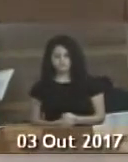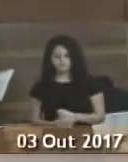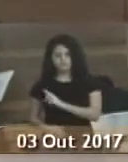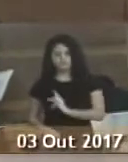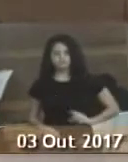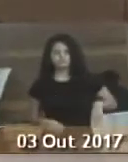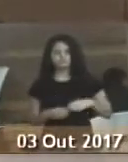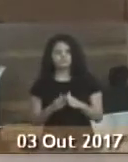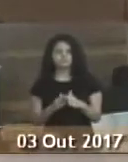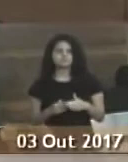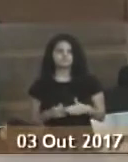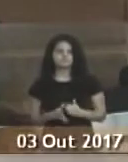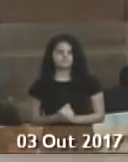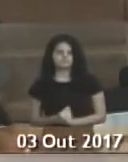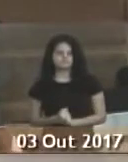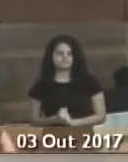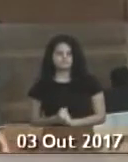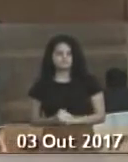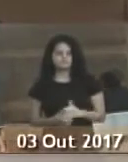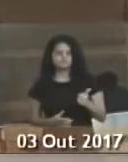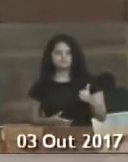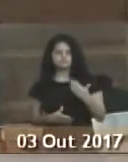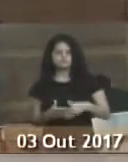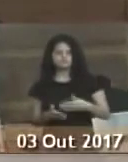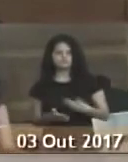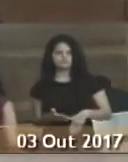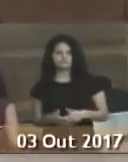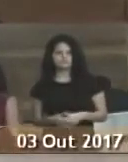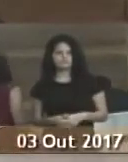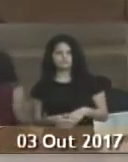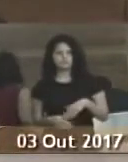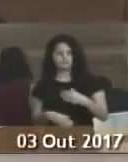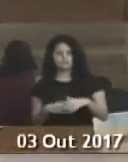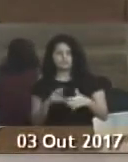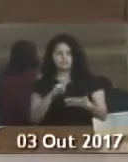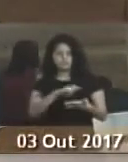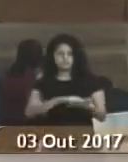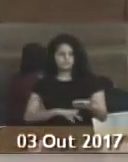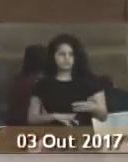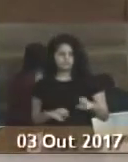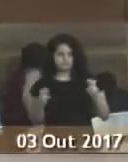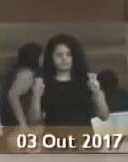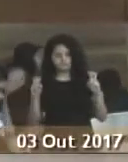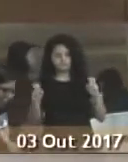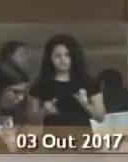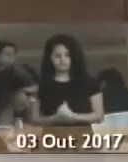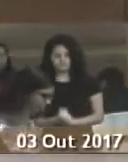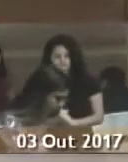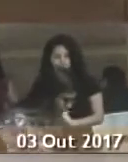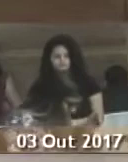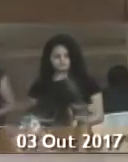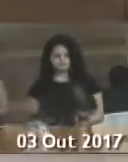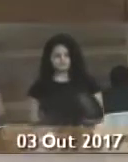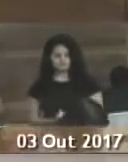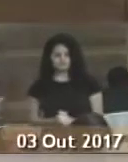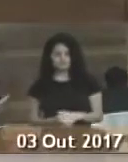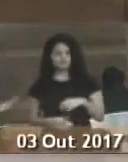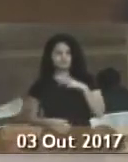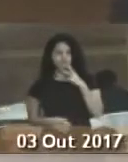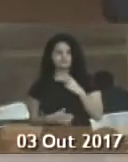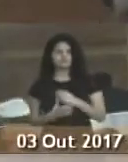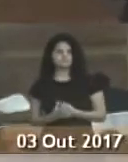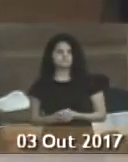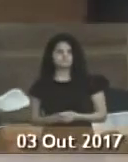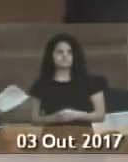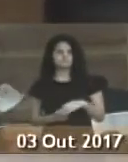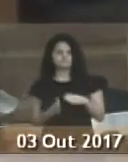solicitou à primeira secretaria ad hoc que procedesse à leitura das matérias constantes do expediente. Fez uso da palavra, expediente, solicitando